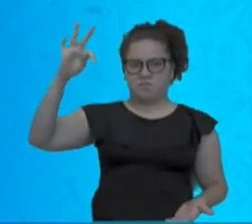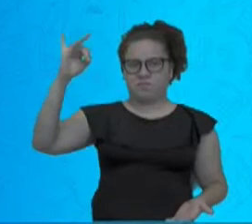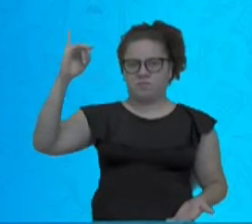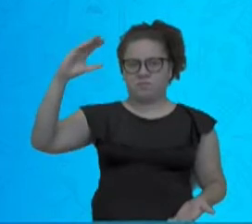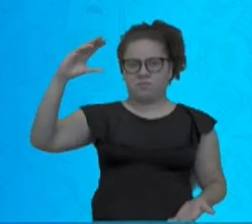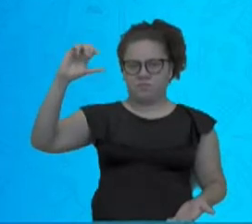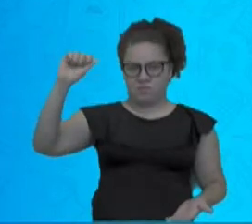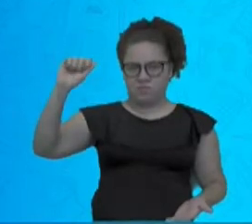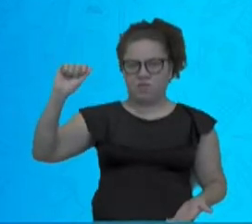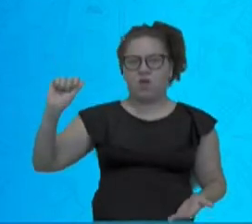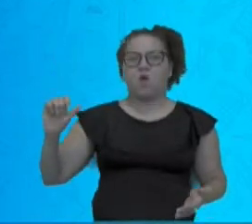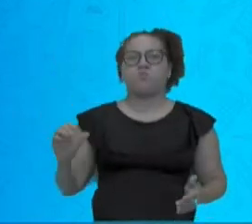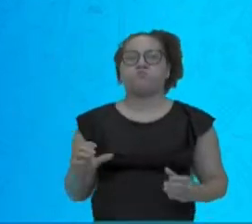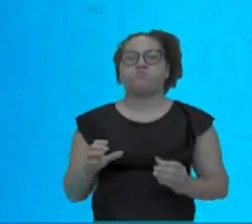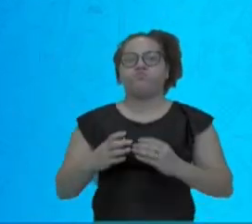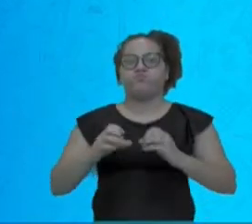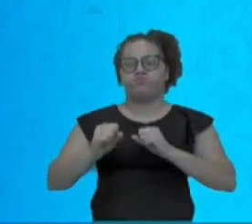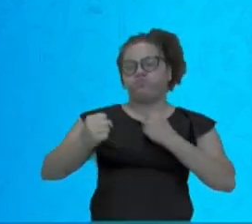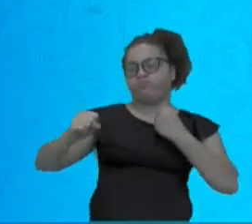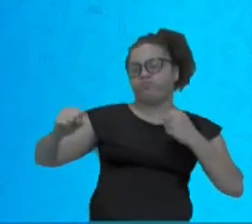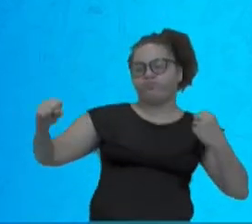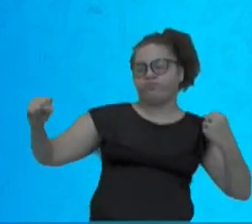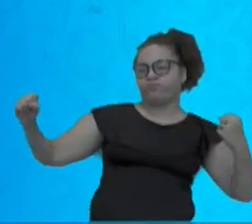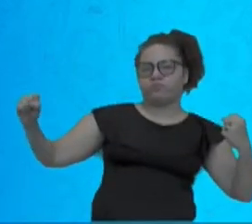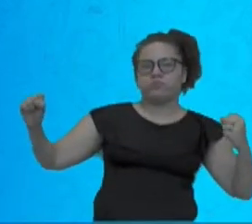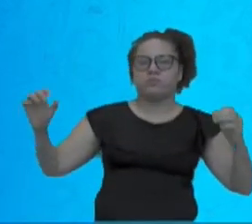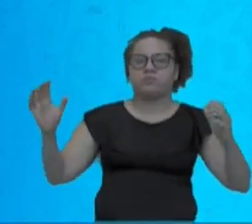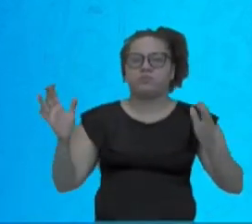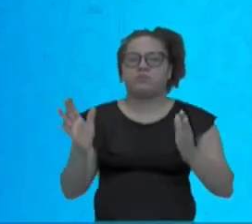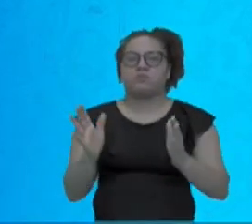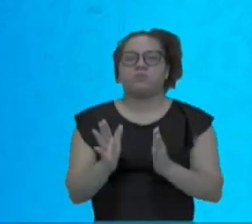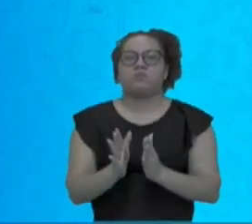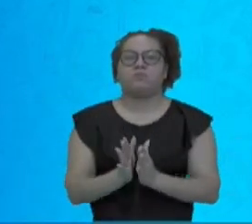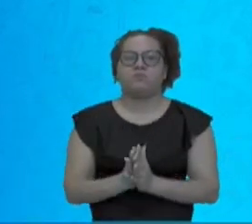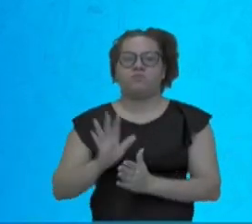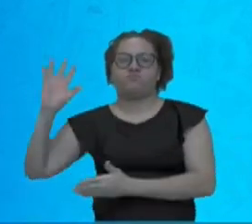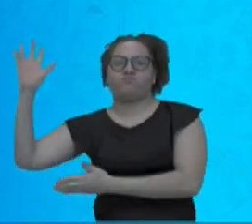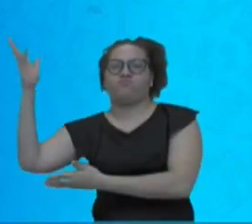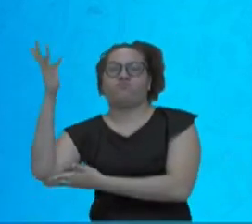exuberante. Porque temos umidade e temos calor.